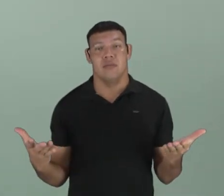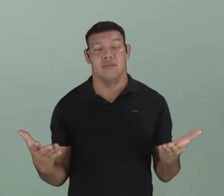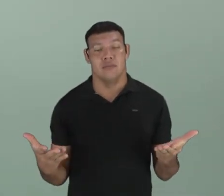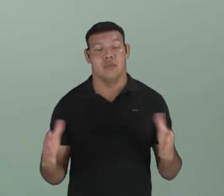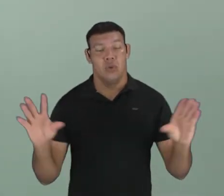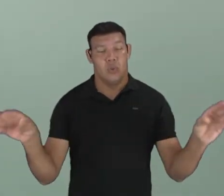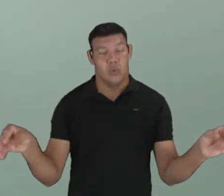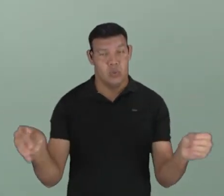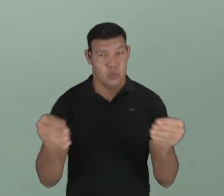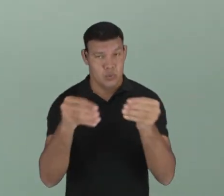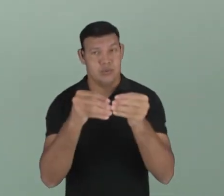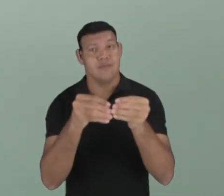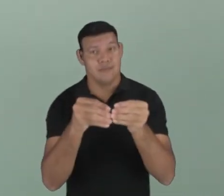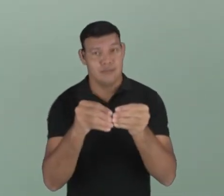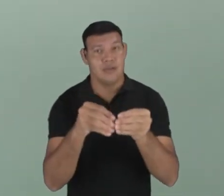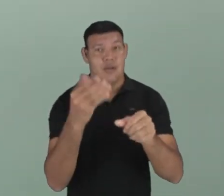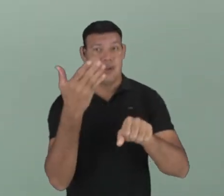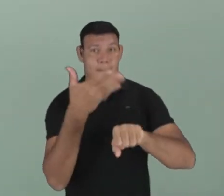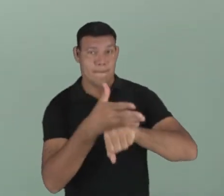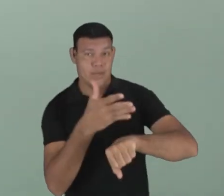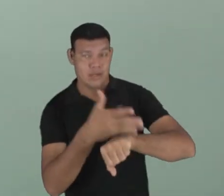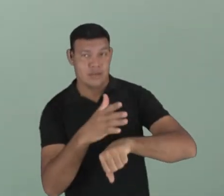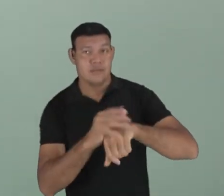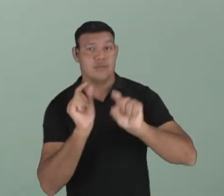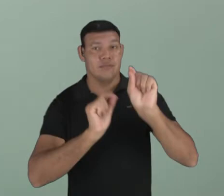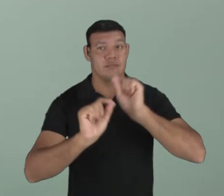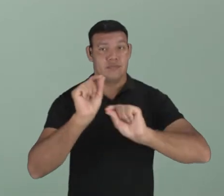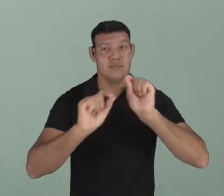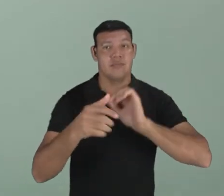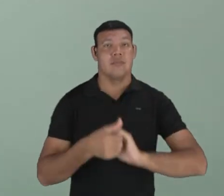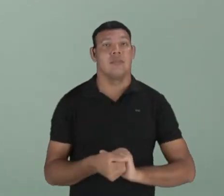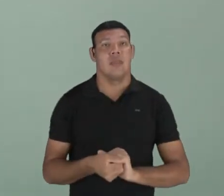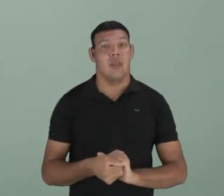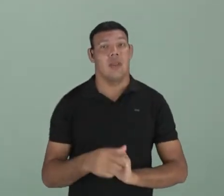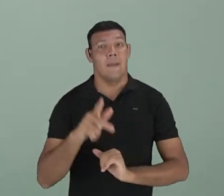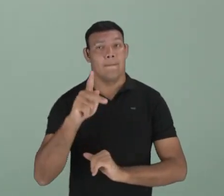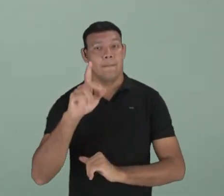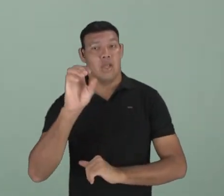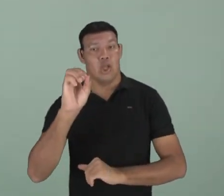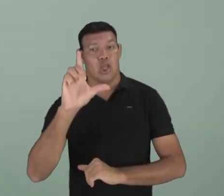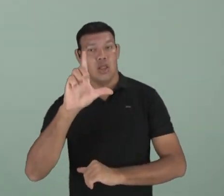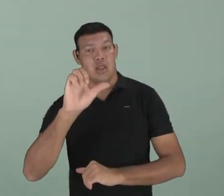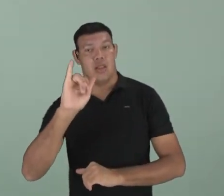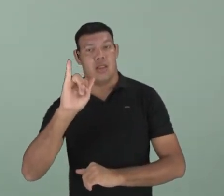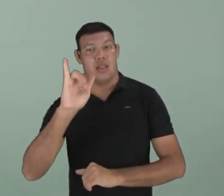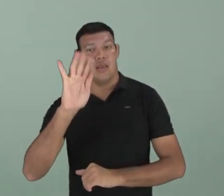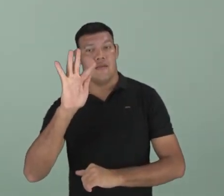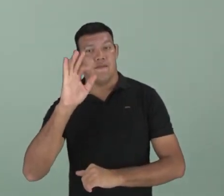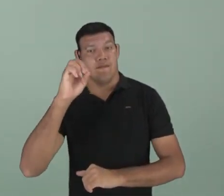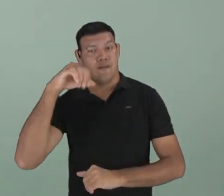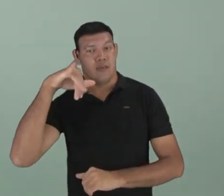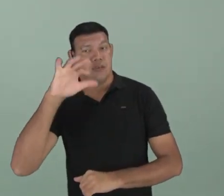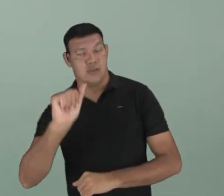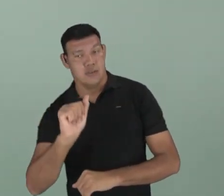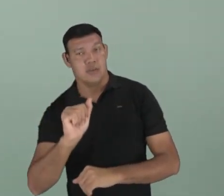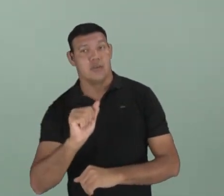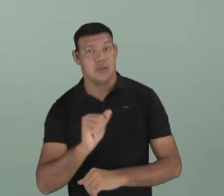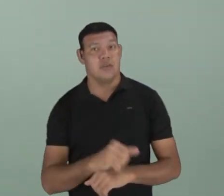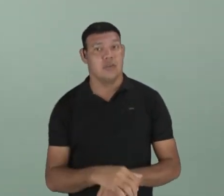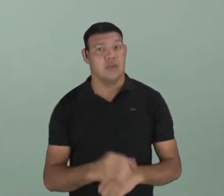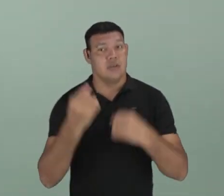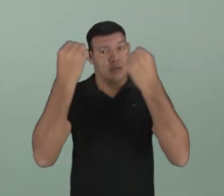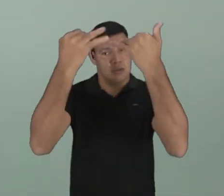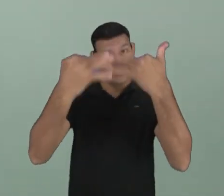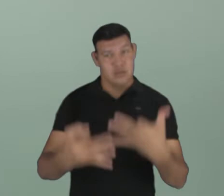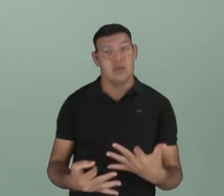Então, para dar uma resumida, para a gente começar a exercitar, nós temos que pensar o quê? Polifonia. Todas as vezes que você ouvir falar em polifonia,